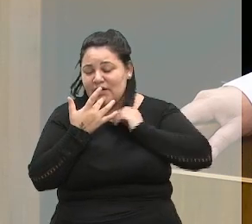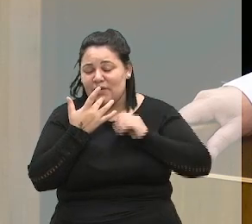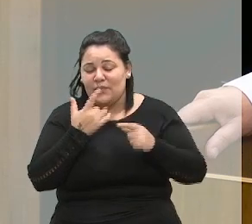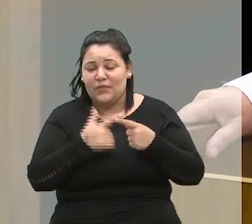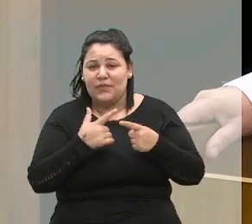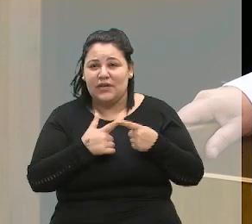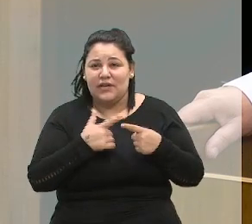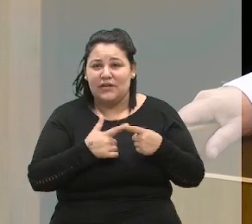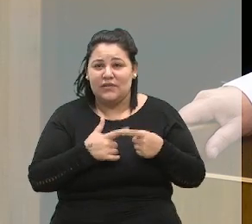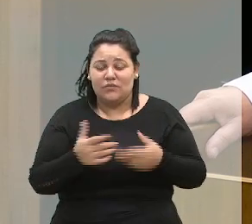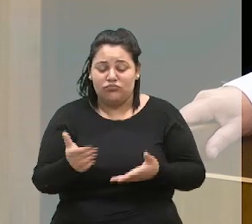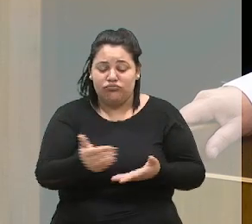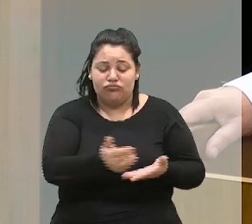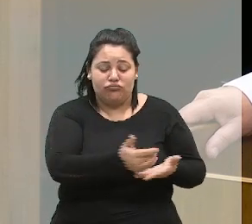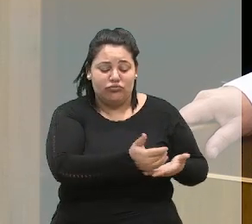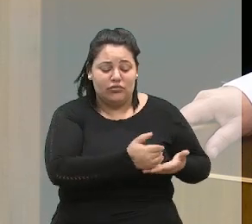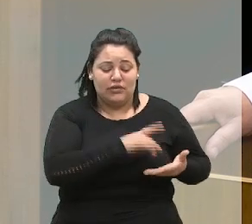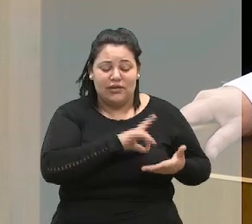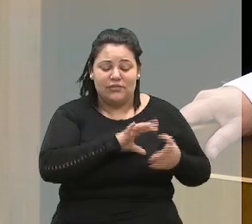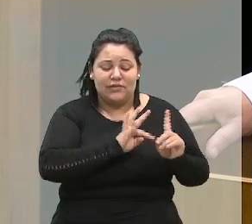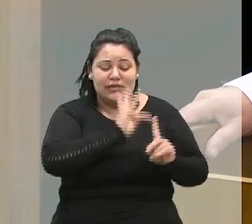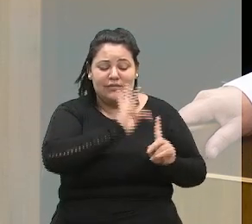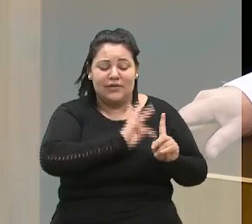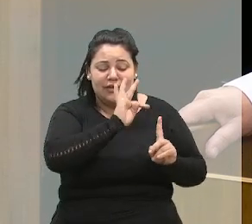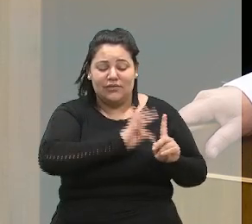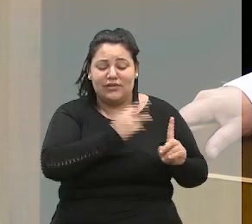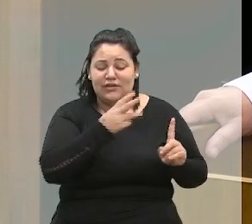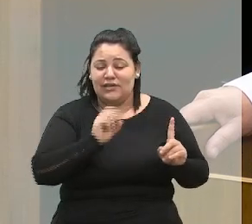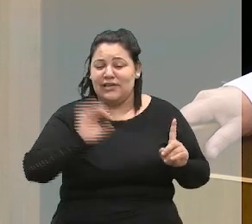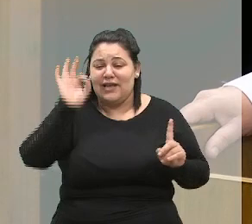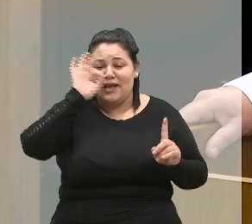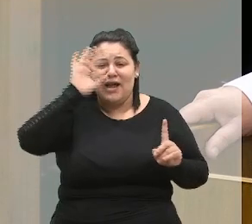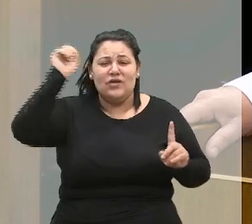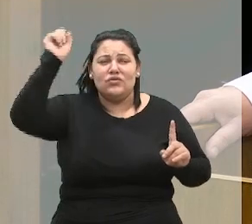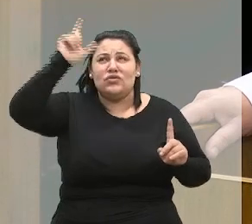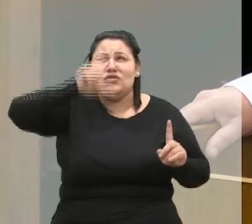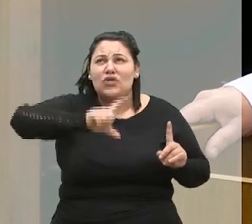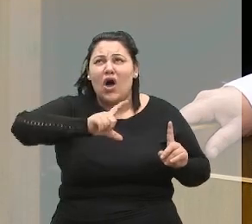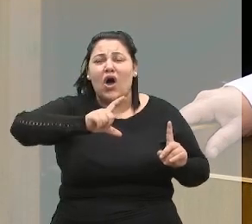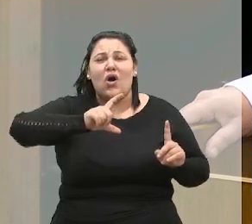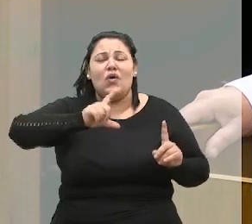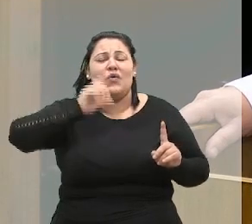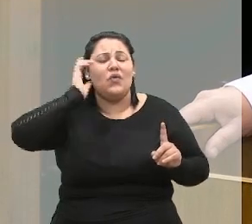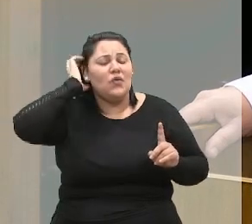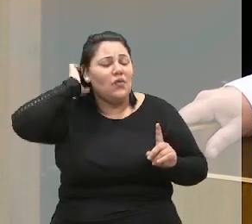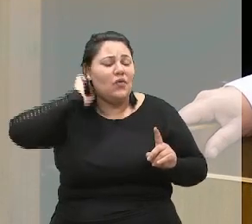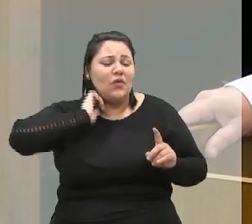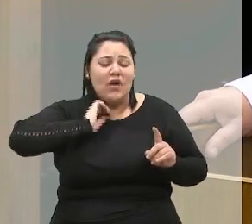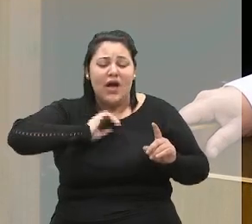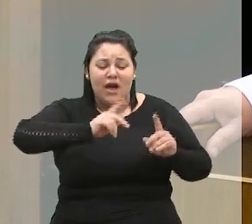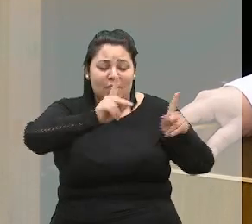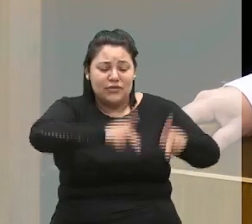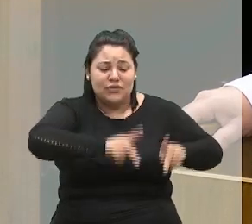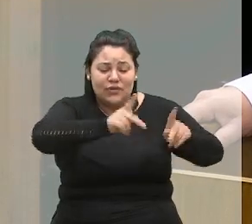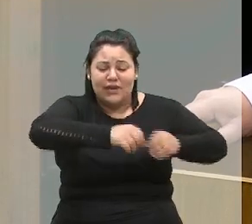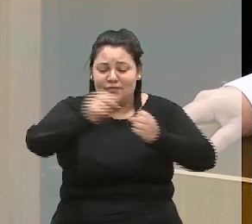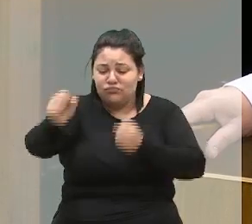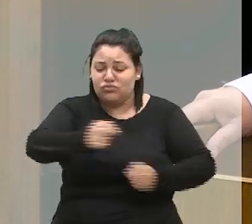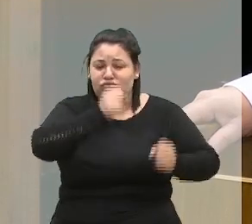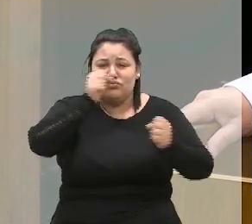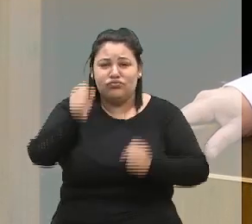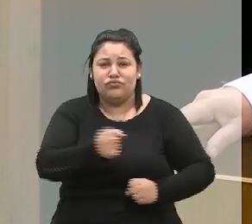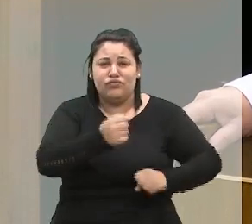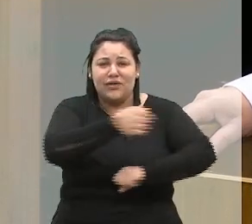de mais de 30 graus, ele está lá recolhendo lixo, ele está lá varrendo, ele está lá